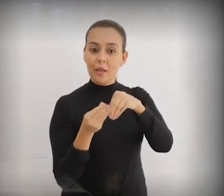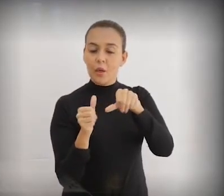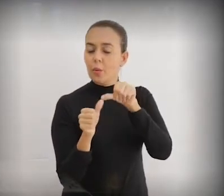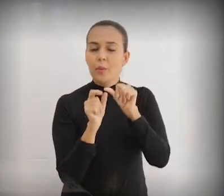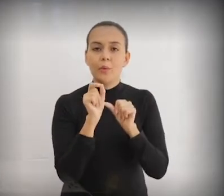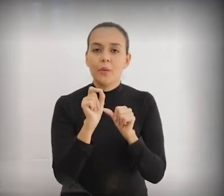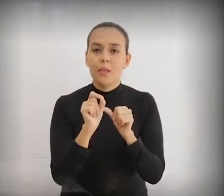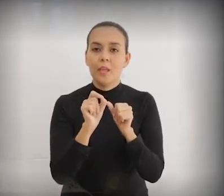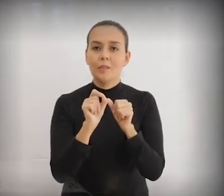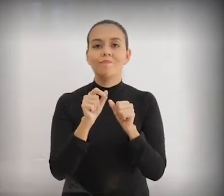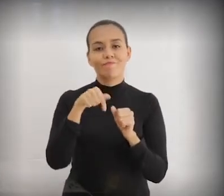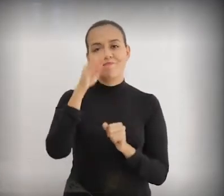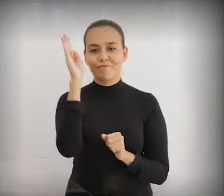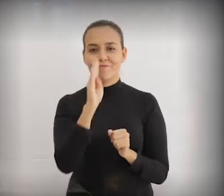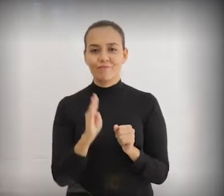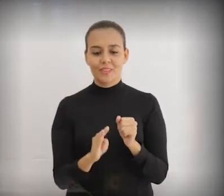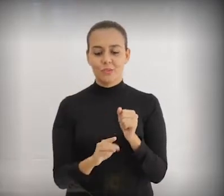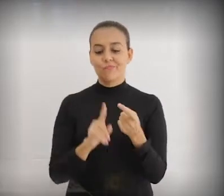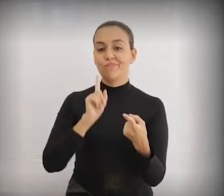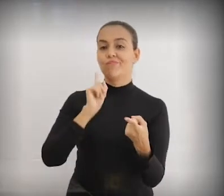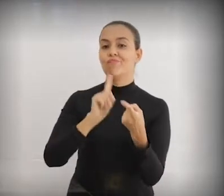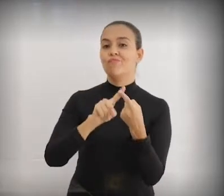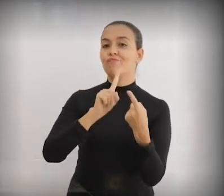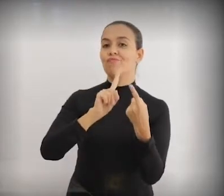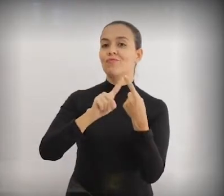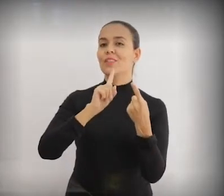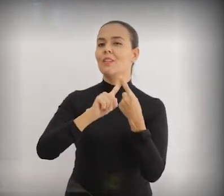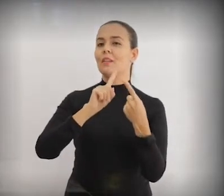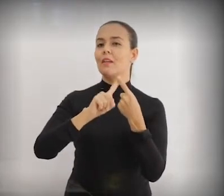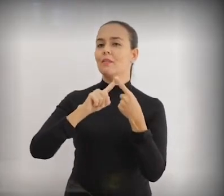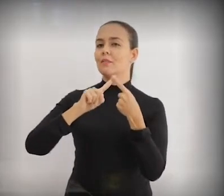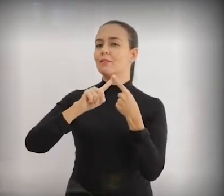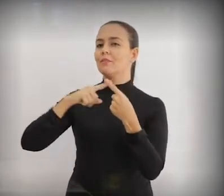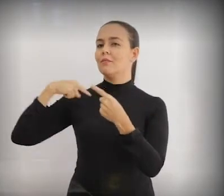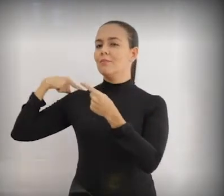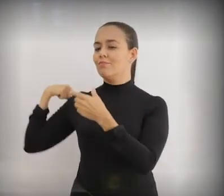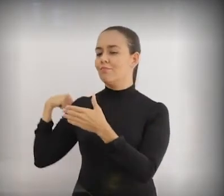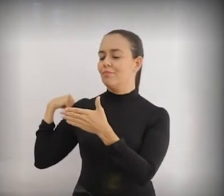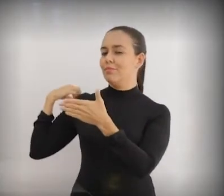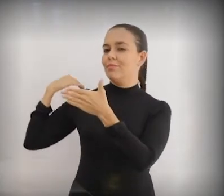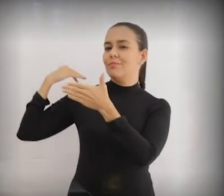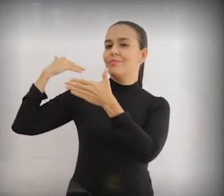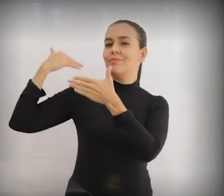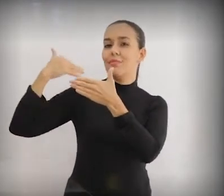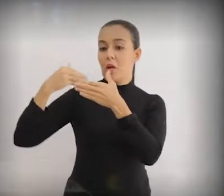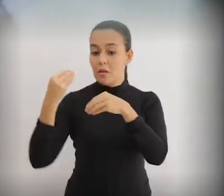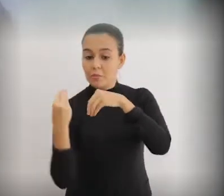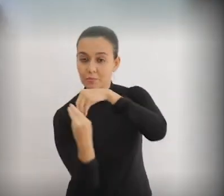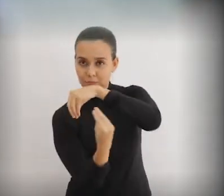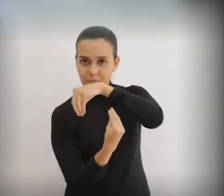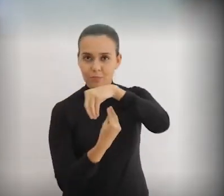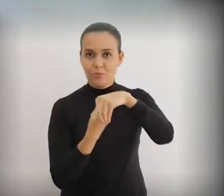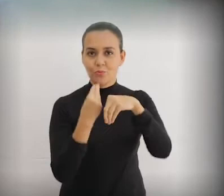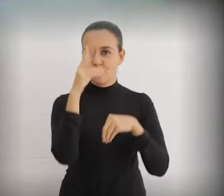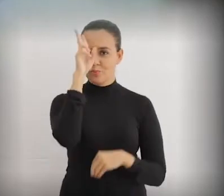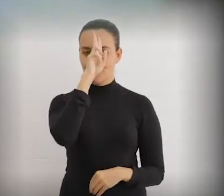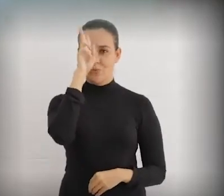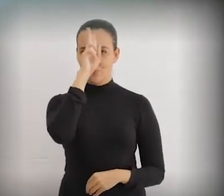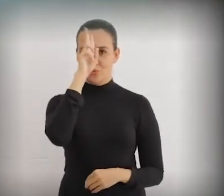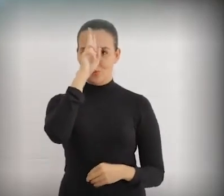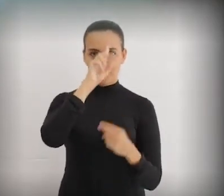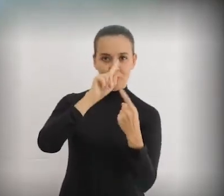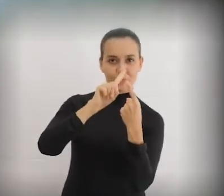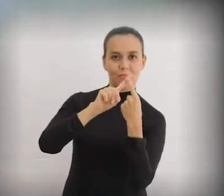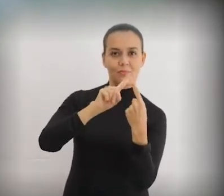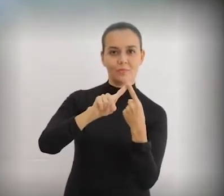grande conceito brasileiro para se pensar desde sempre a questão da nossa identidade, né? Que a gente é sempre o